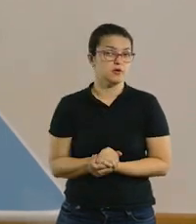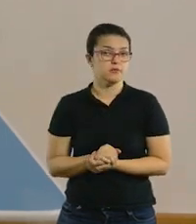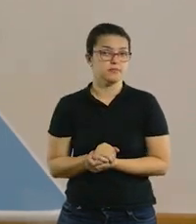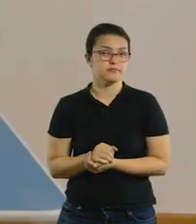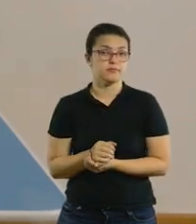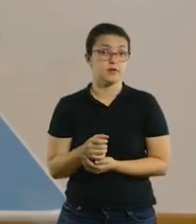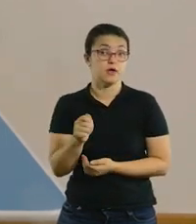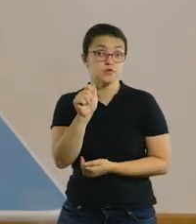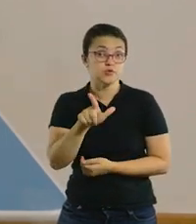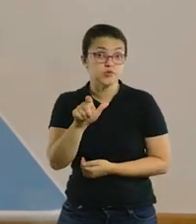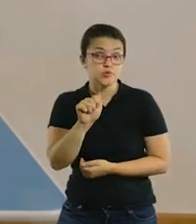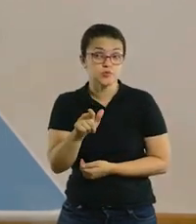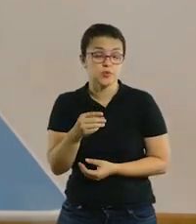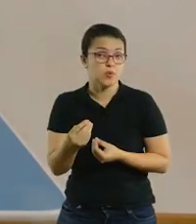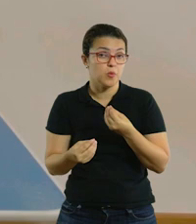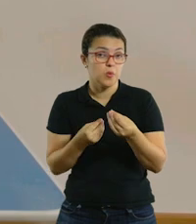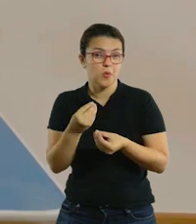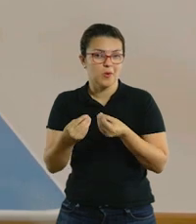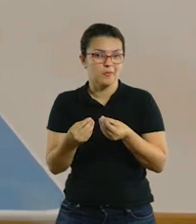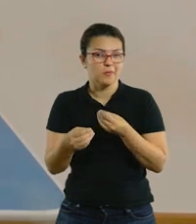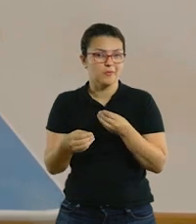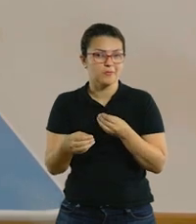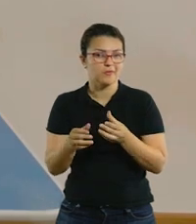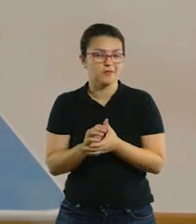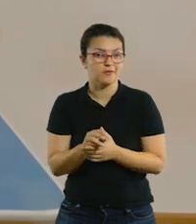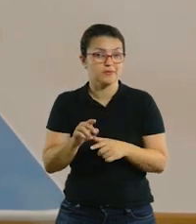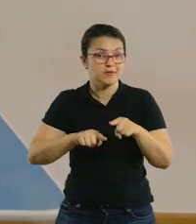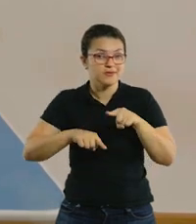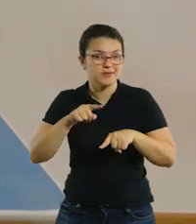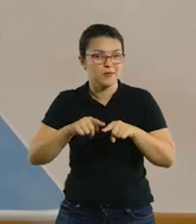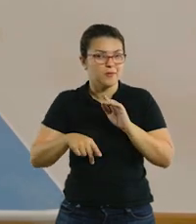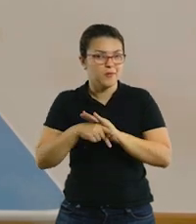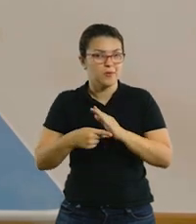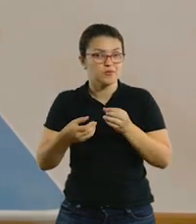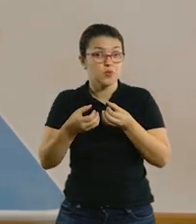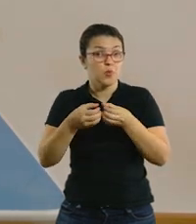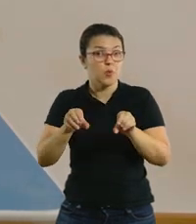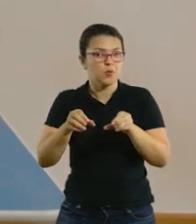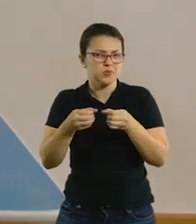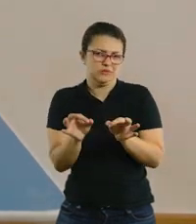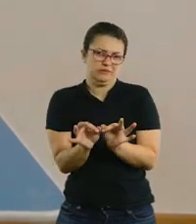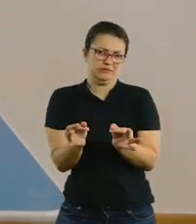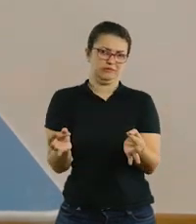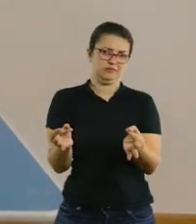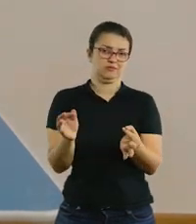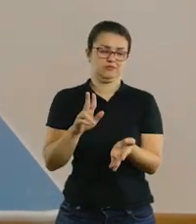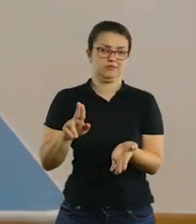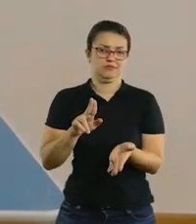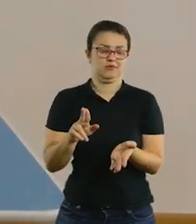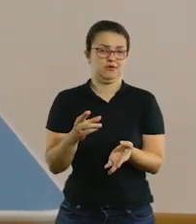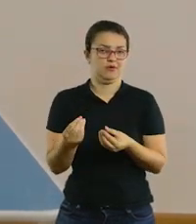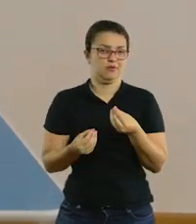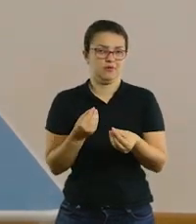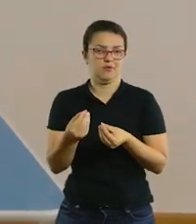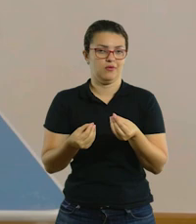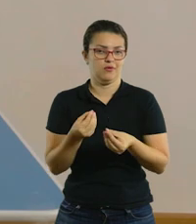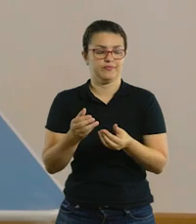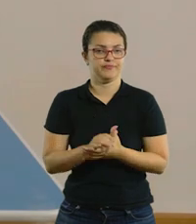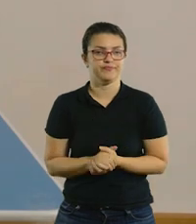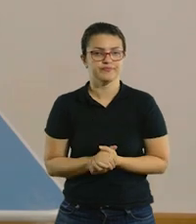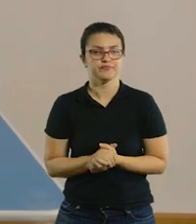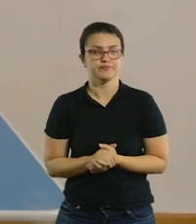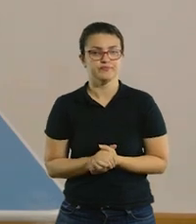de embalagem de ovos. Bem simples. O que vocês vão fazer? Vocês